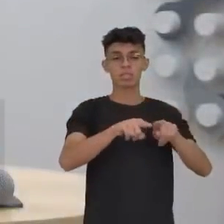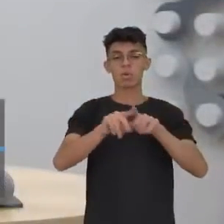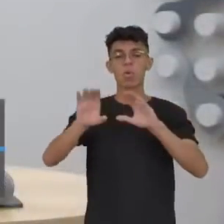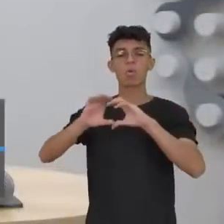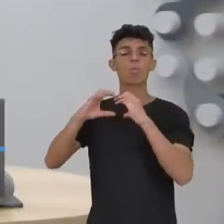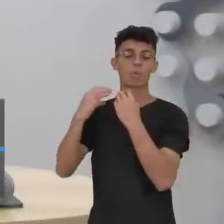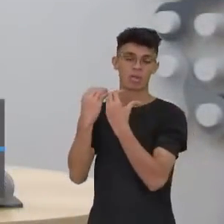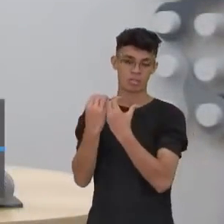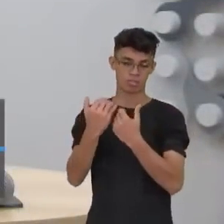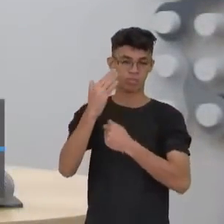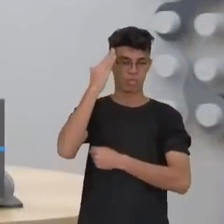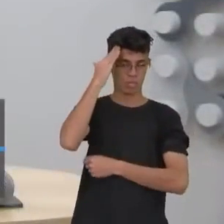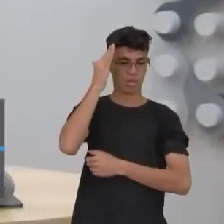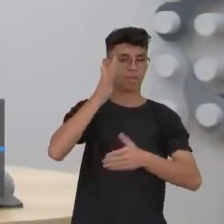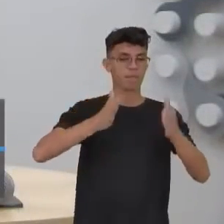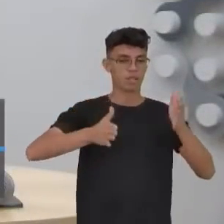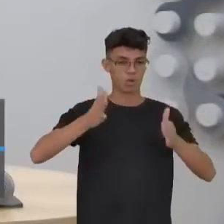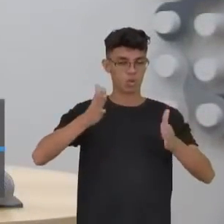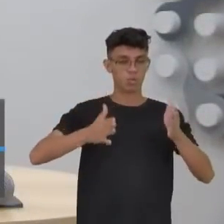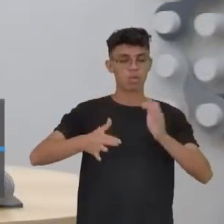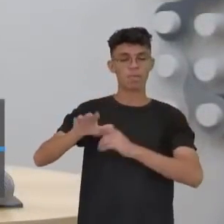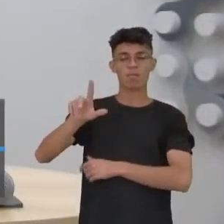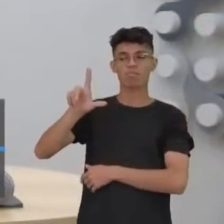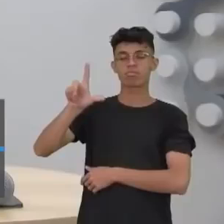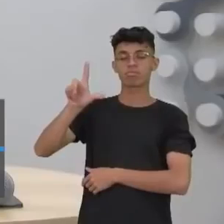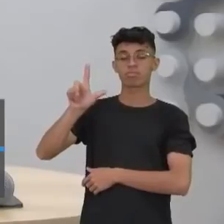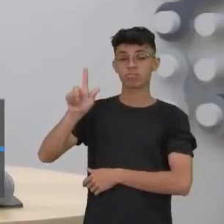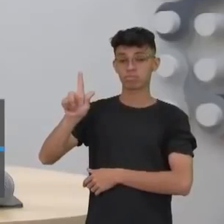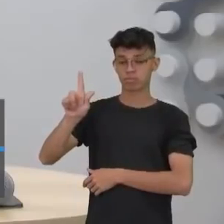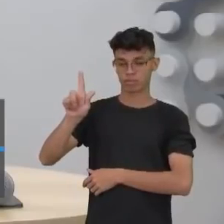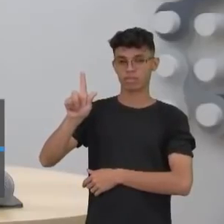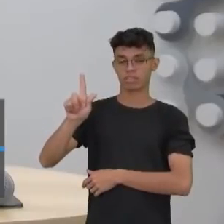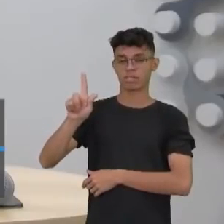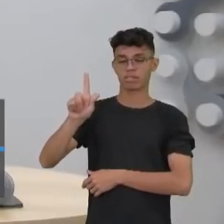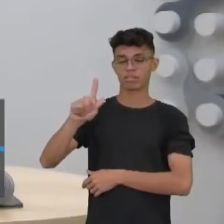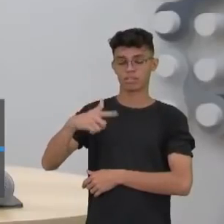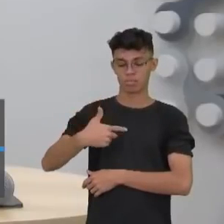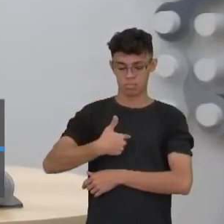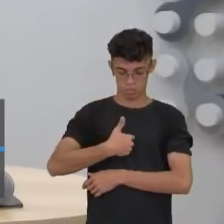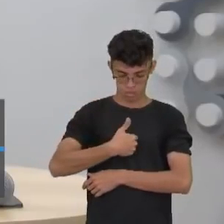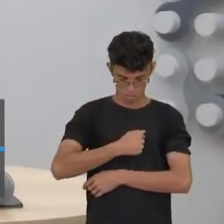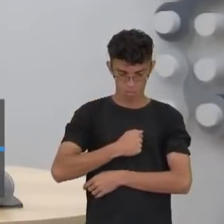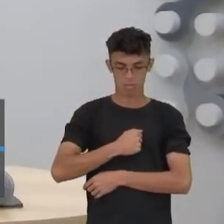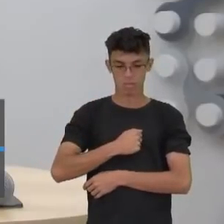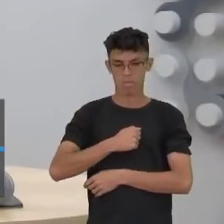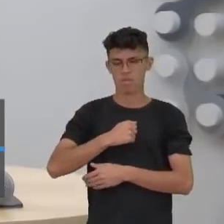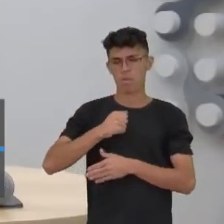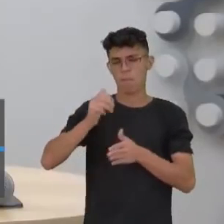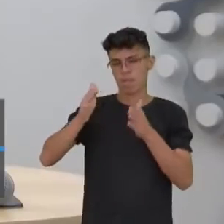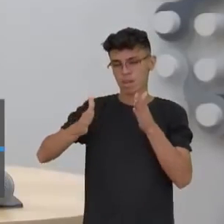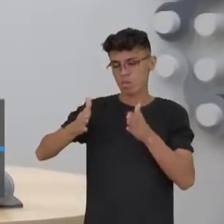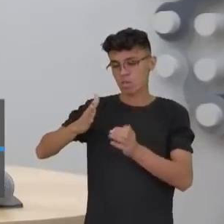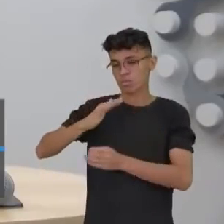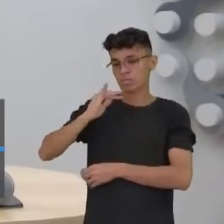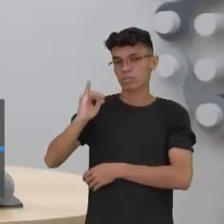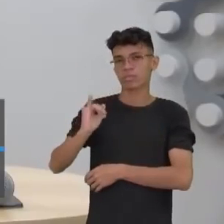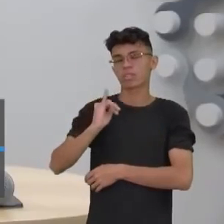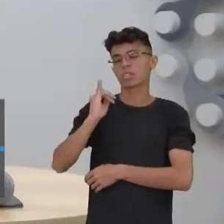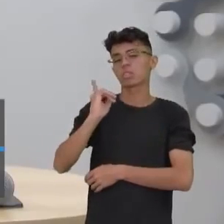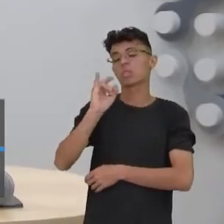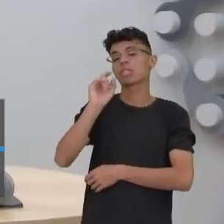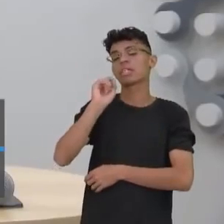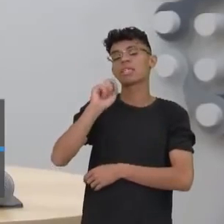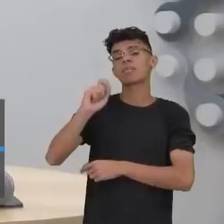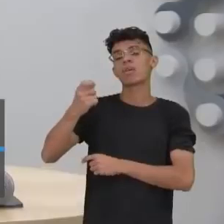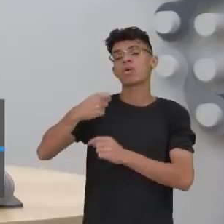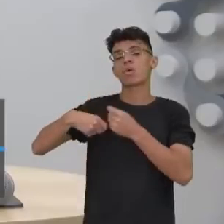sabe que o período Vargas aí foi marcado por uma transição principalmente econômica do Brasil, muito